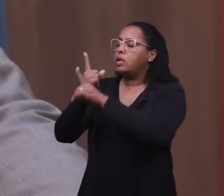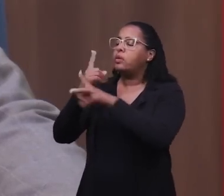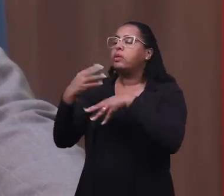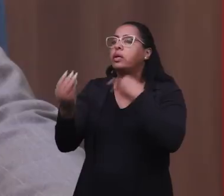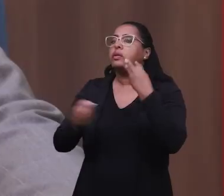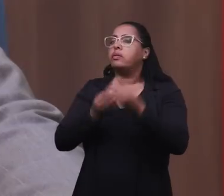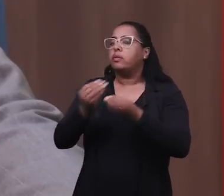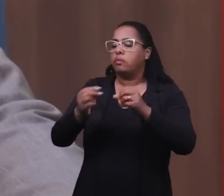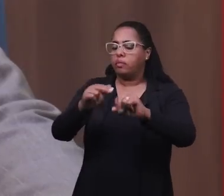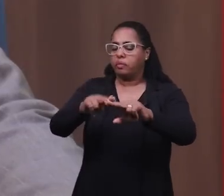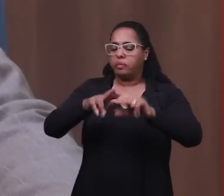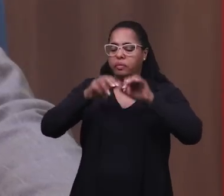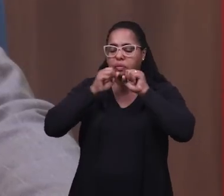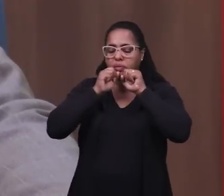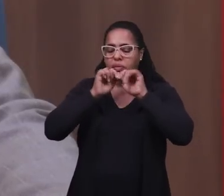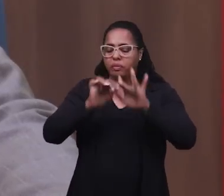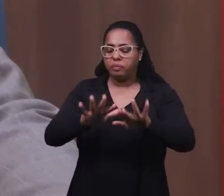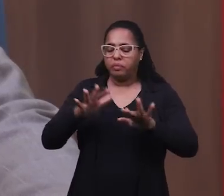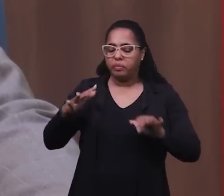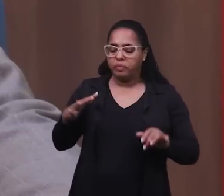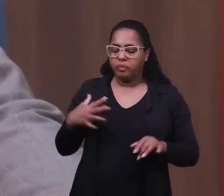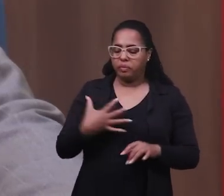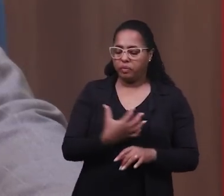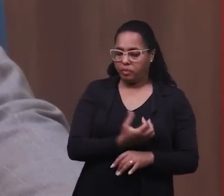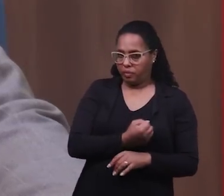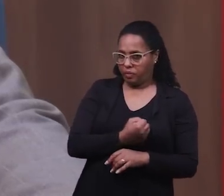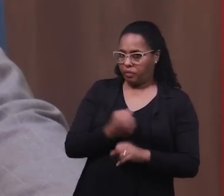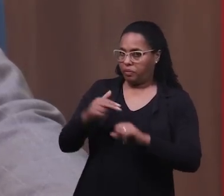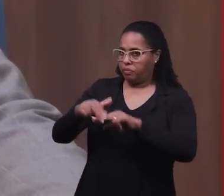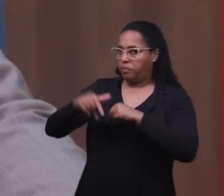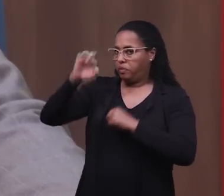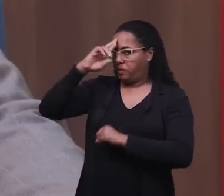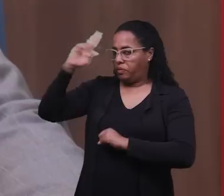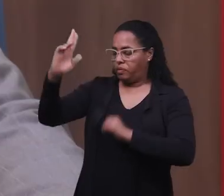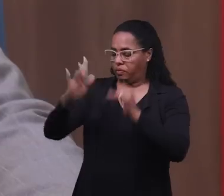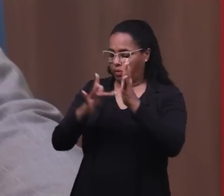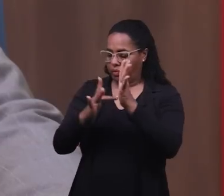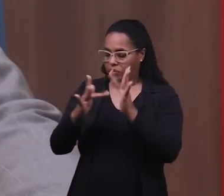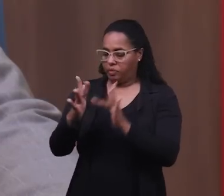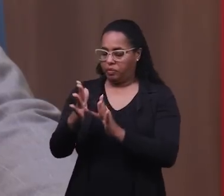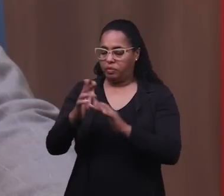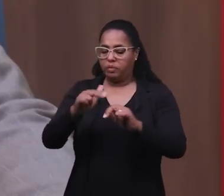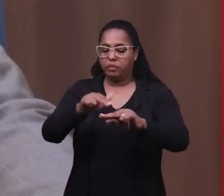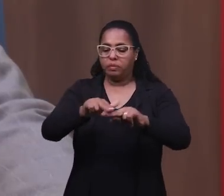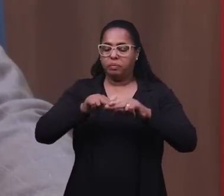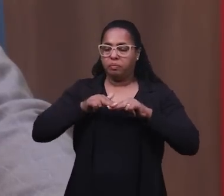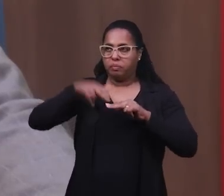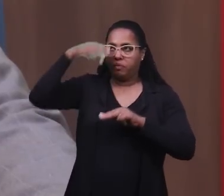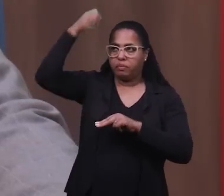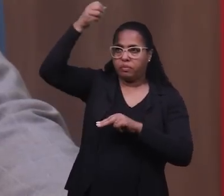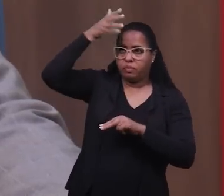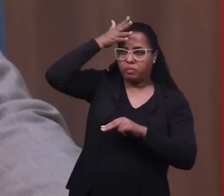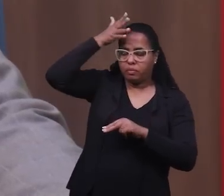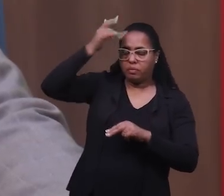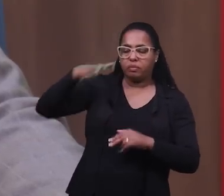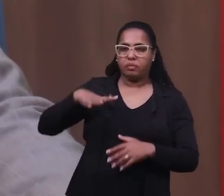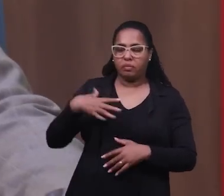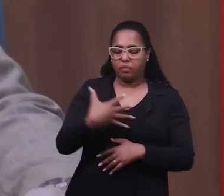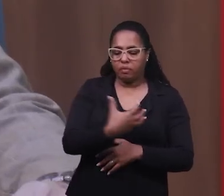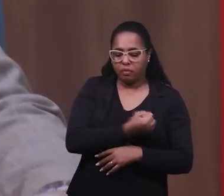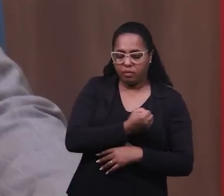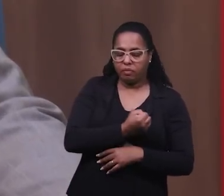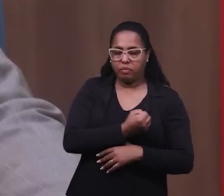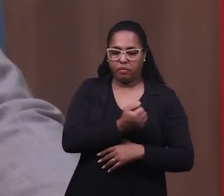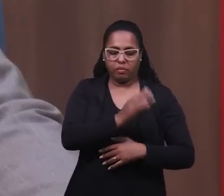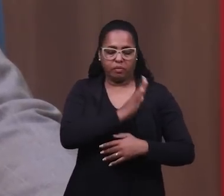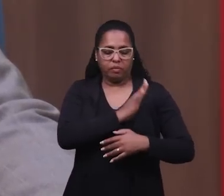encontrado através da salvação em Jesus, pela sua graça salvadora,